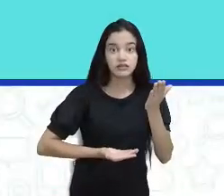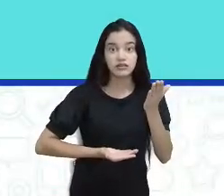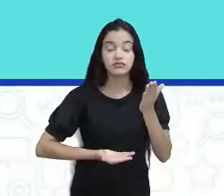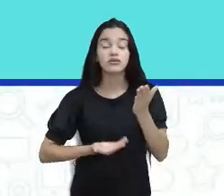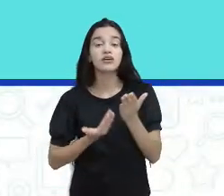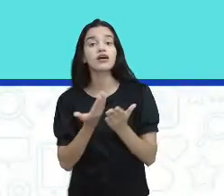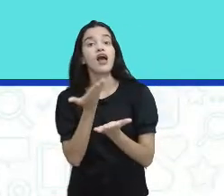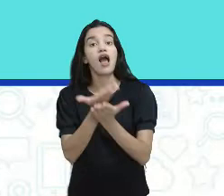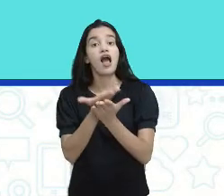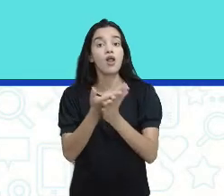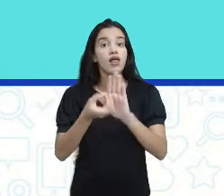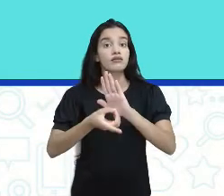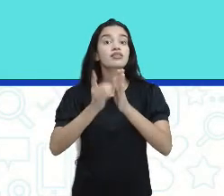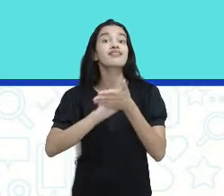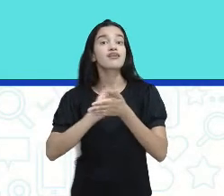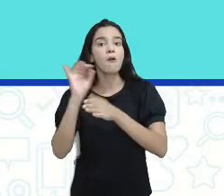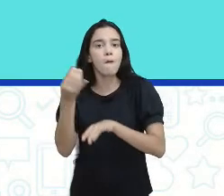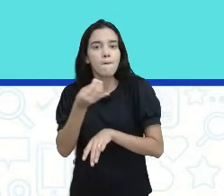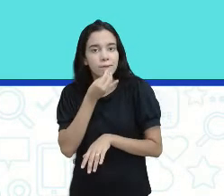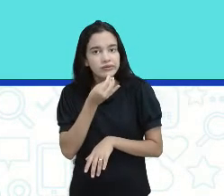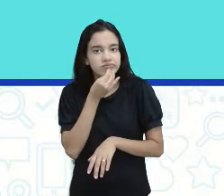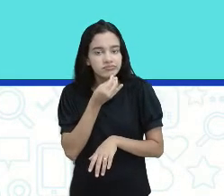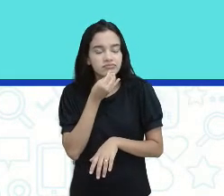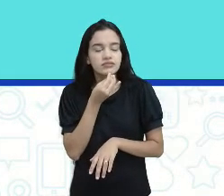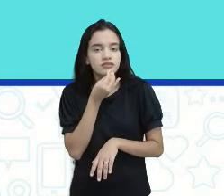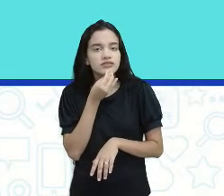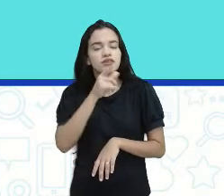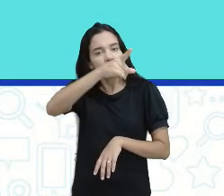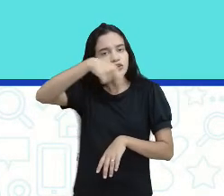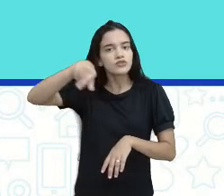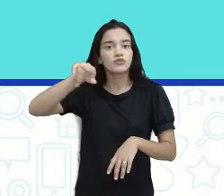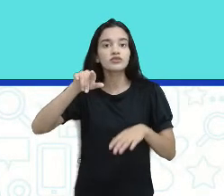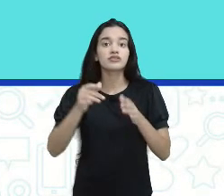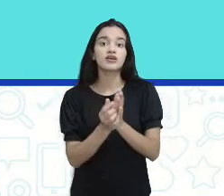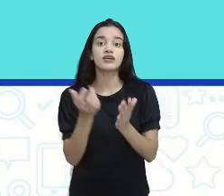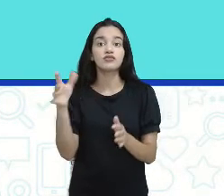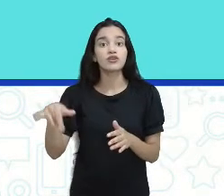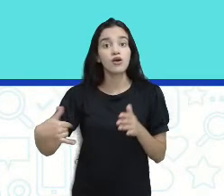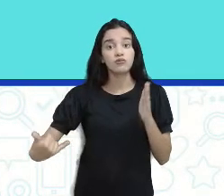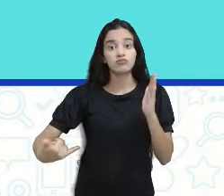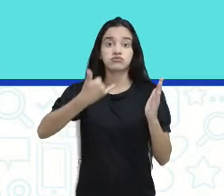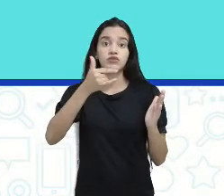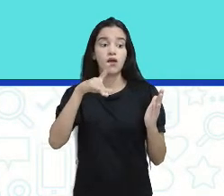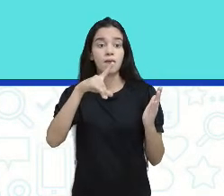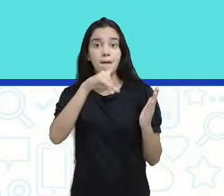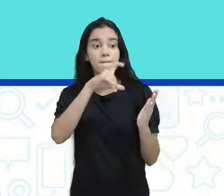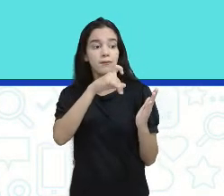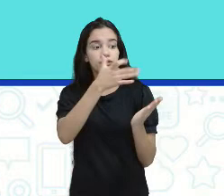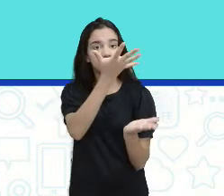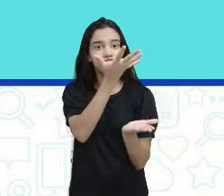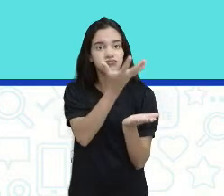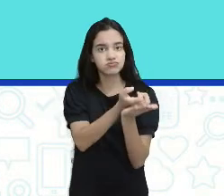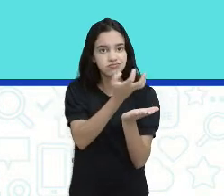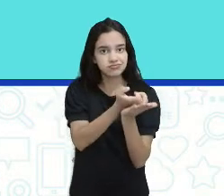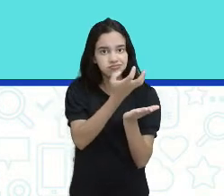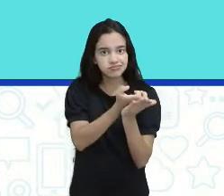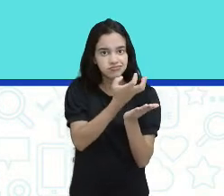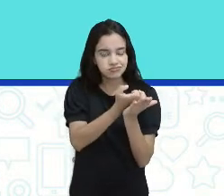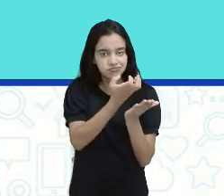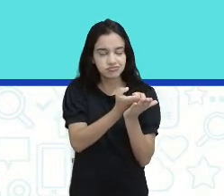anterior. Então, é a oportunidade de vocês poderem escanear aí, né, apontar a câmera do celular para a